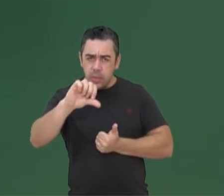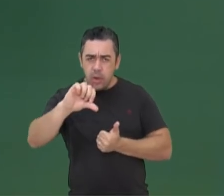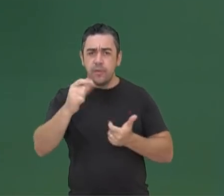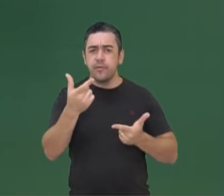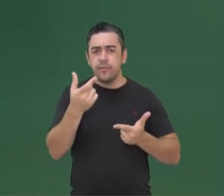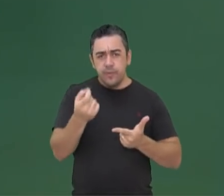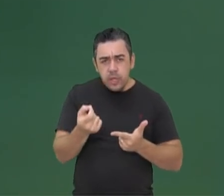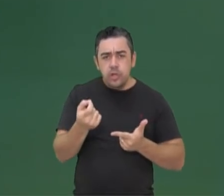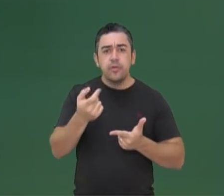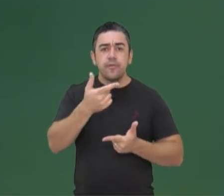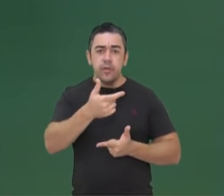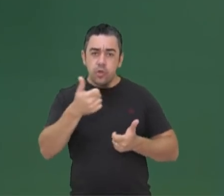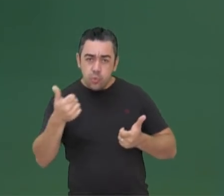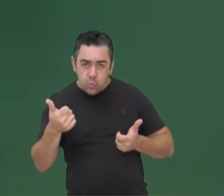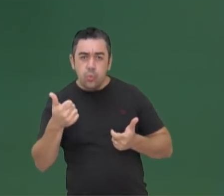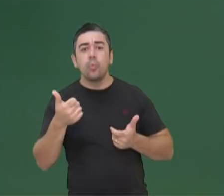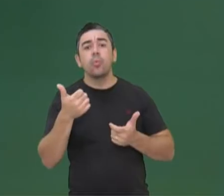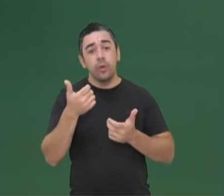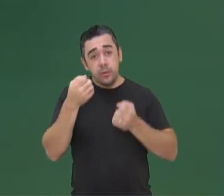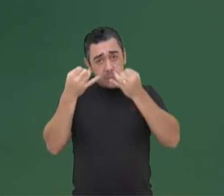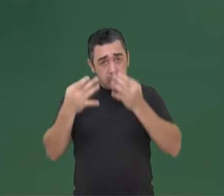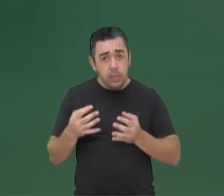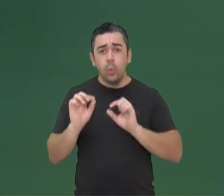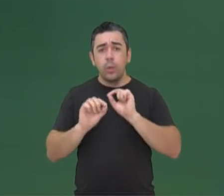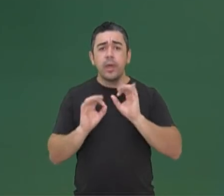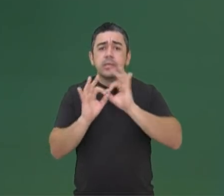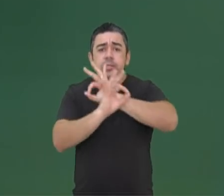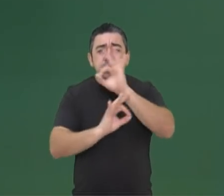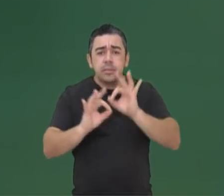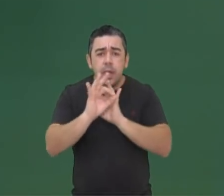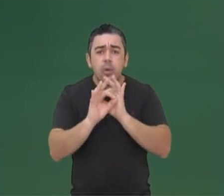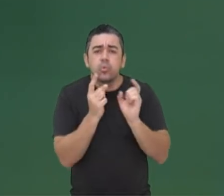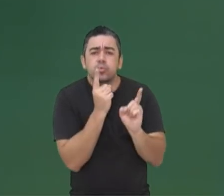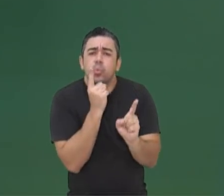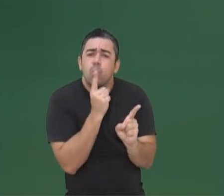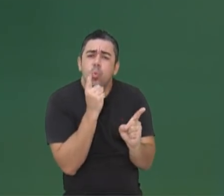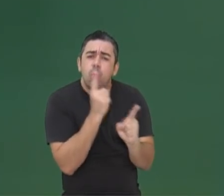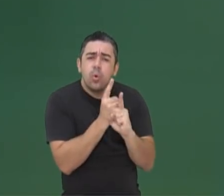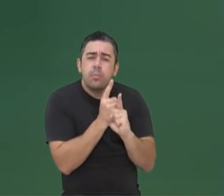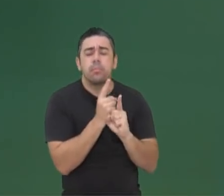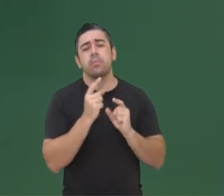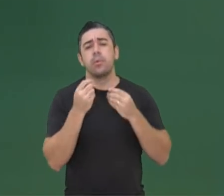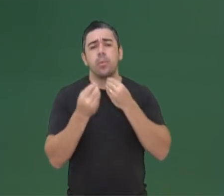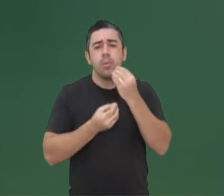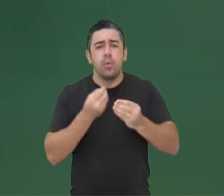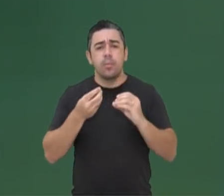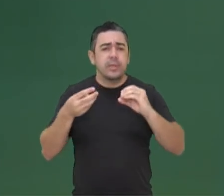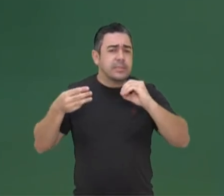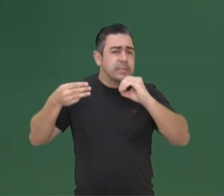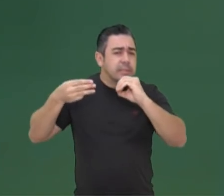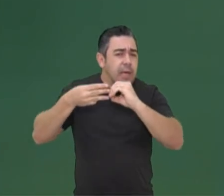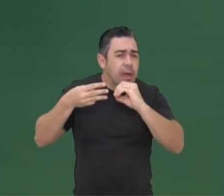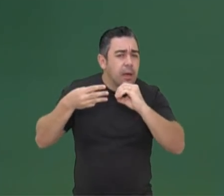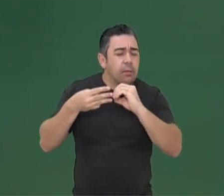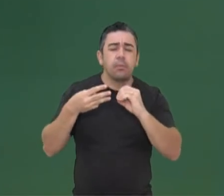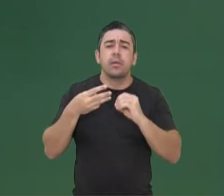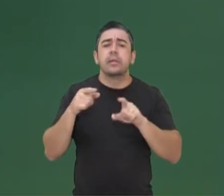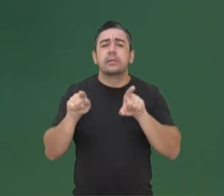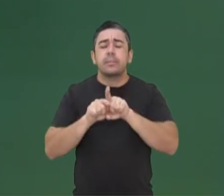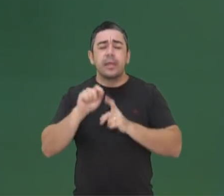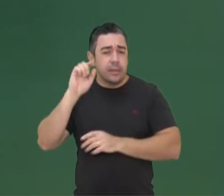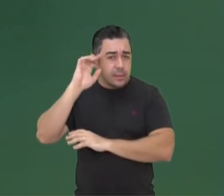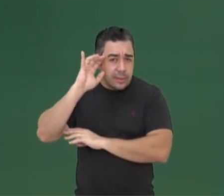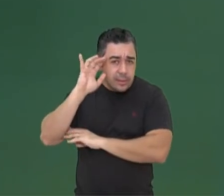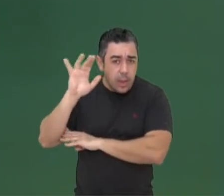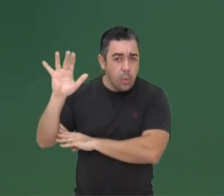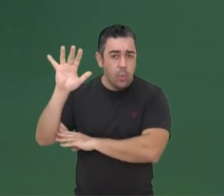21, nós falamos da célula, do histórico do descobrimento da célula, as partes dela, da teoria celular. E